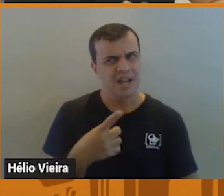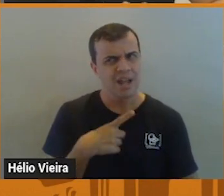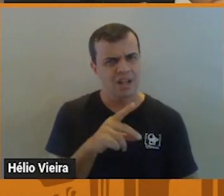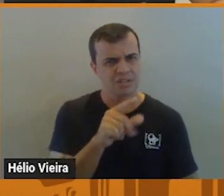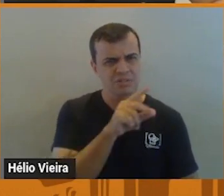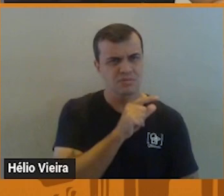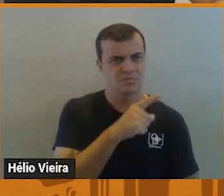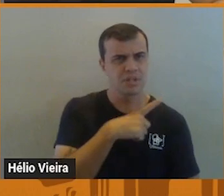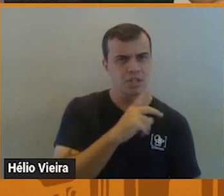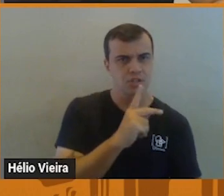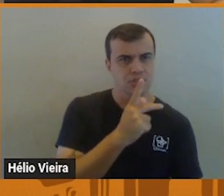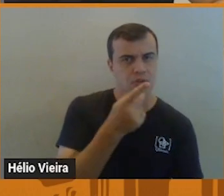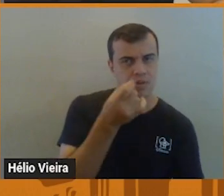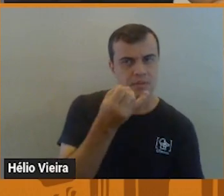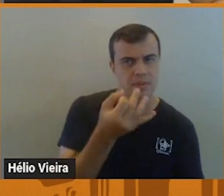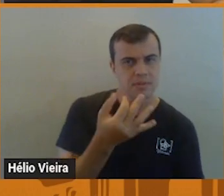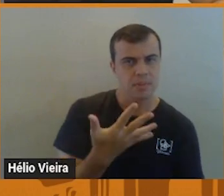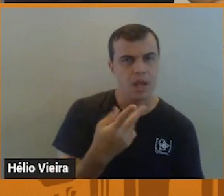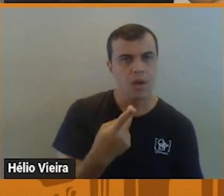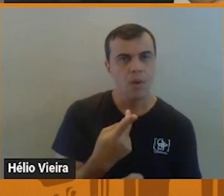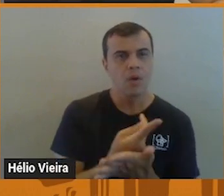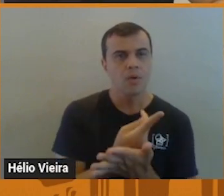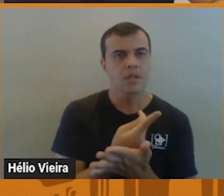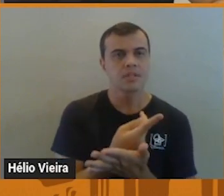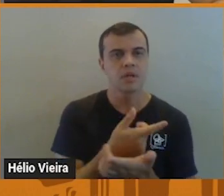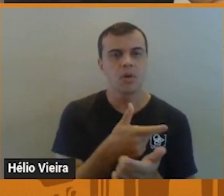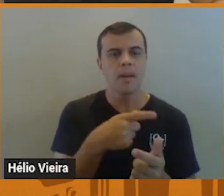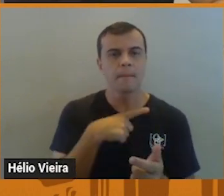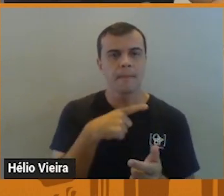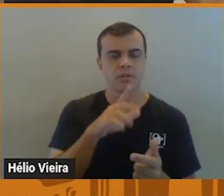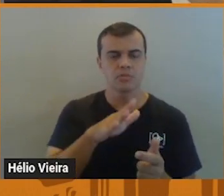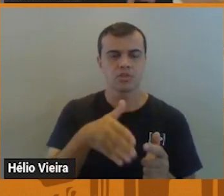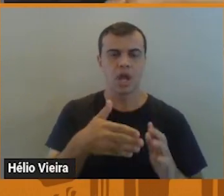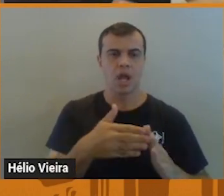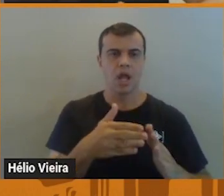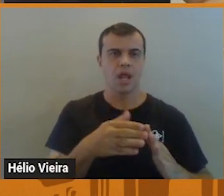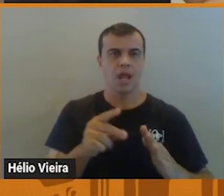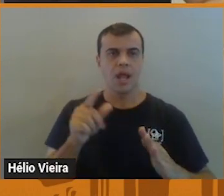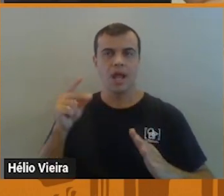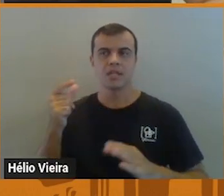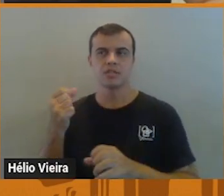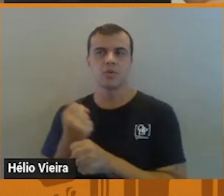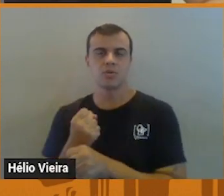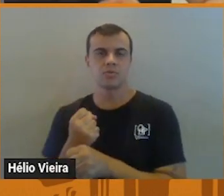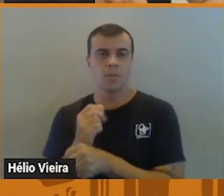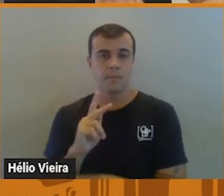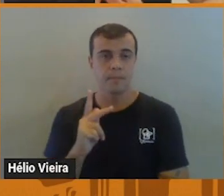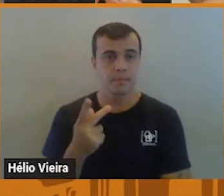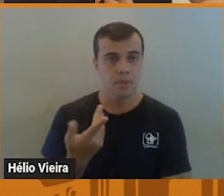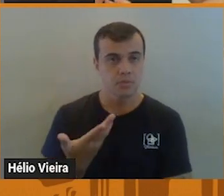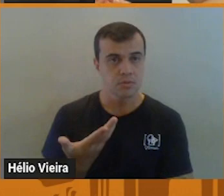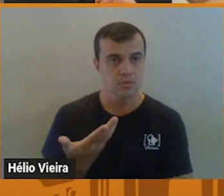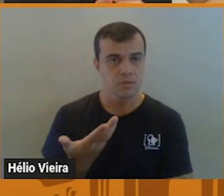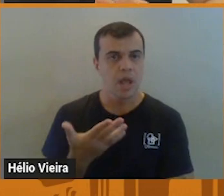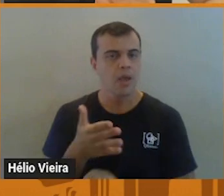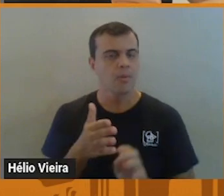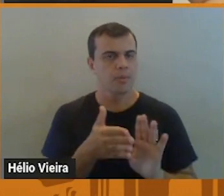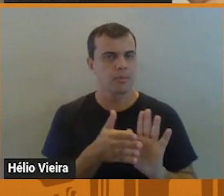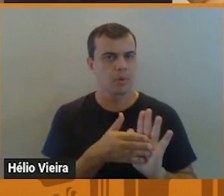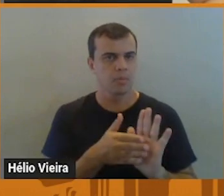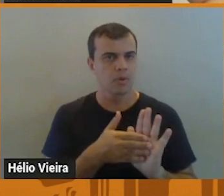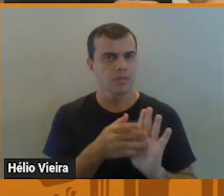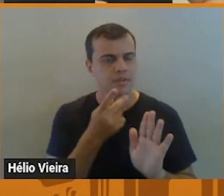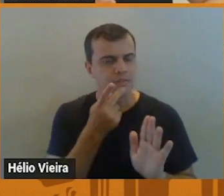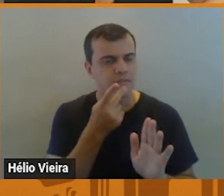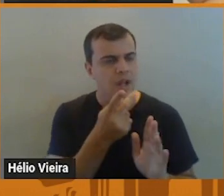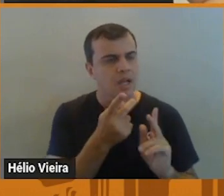não têm histórias para poder falar sobre o que aconteceu com esses moradores que existiam aqui antes da construção de Belo Horizonte? Então, a proposta é essa,